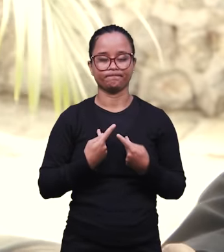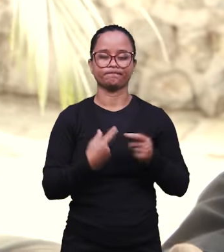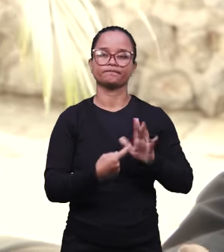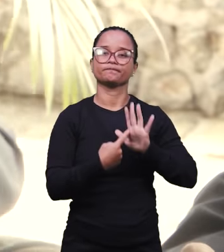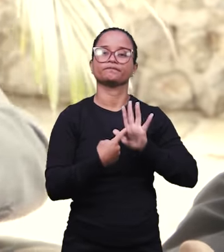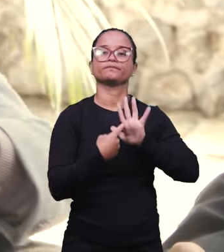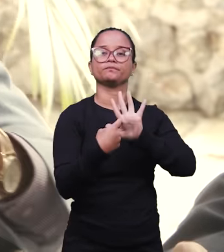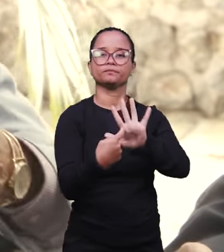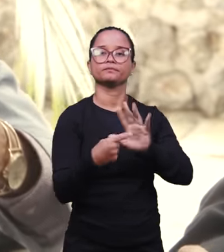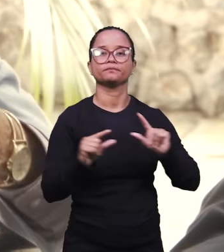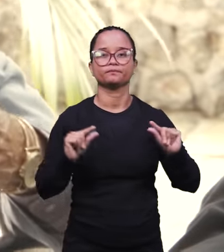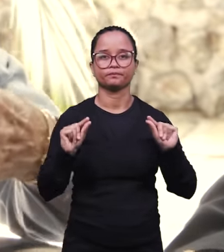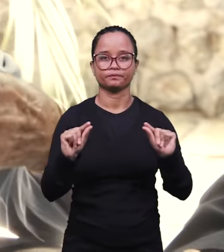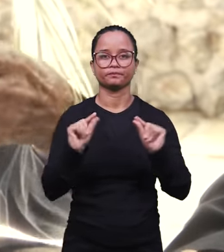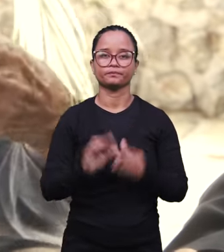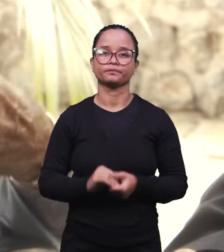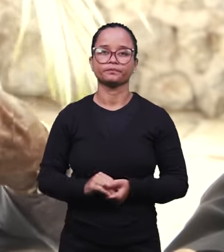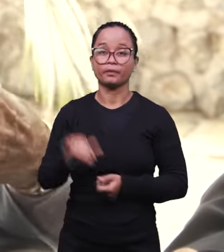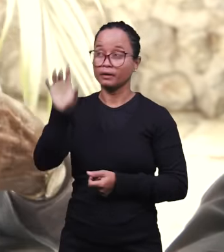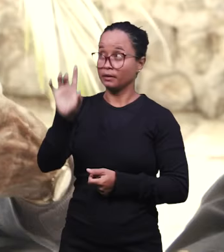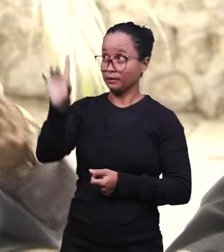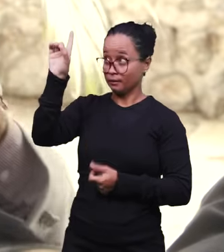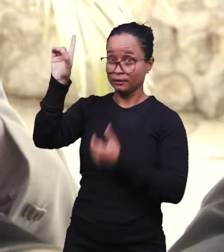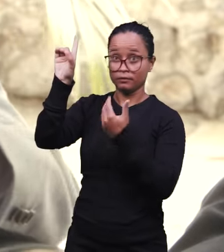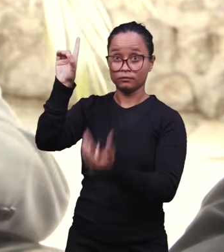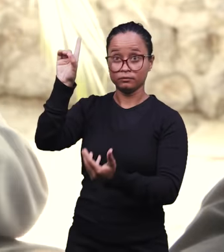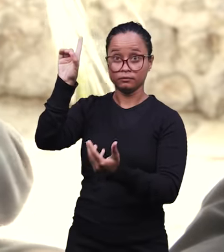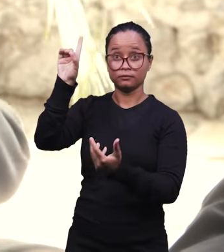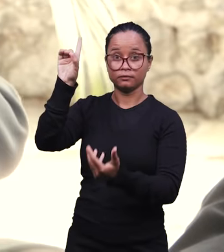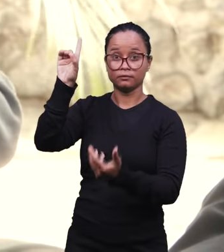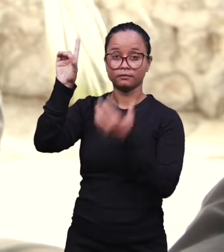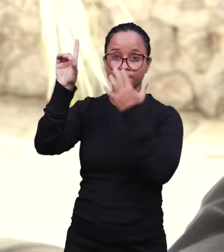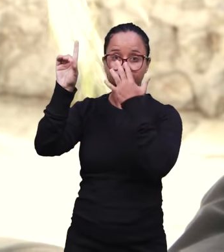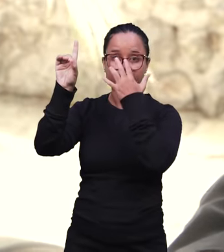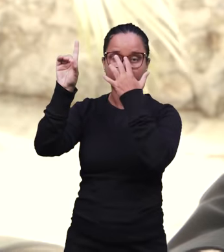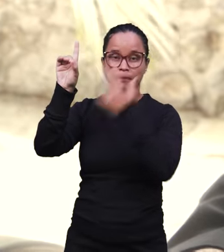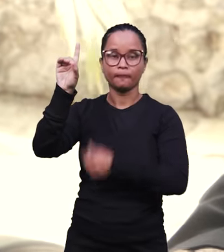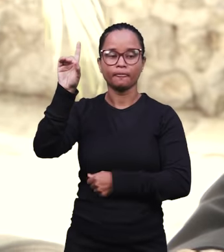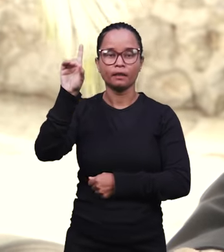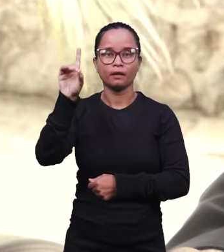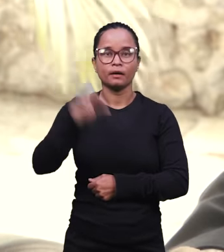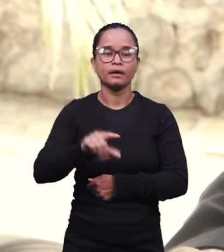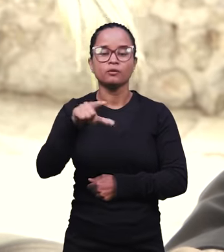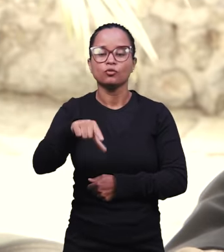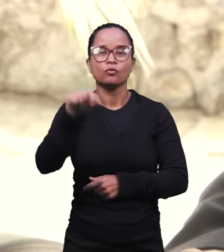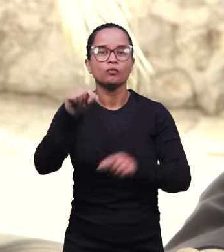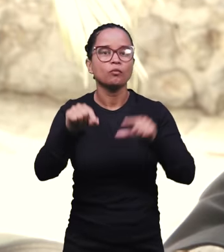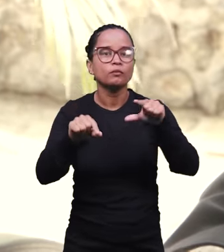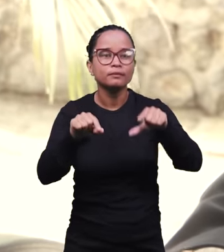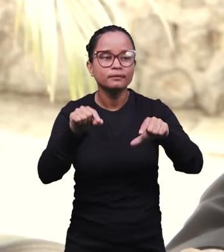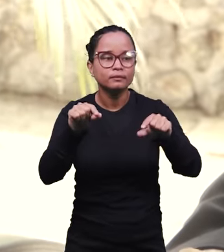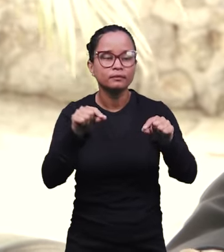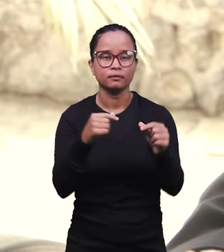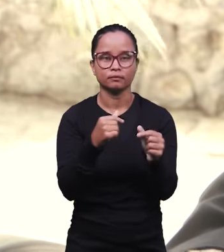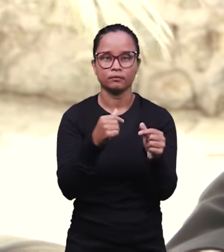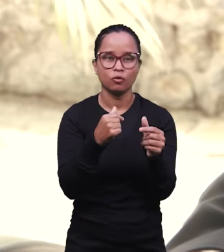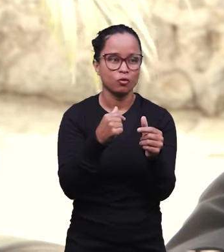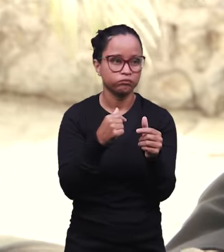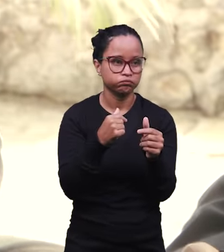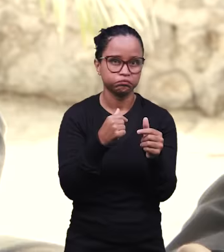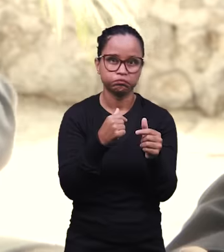seguinte, que Deus escolhe a quem Ele quer,